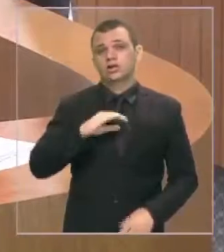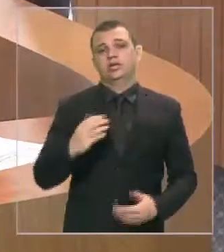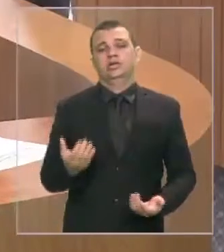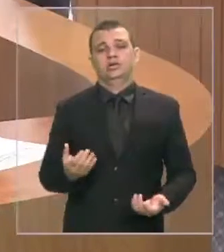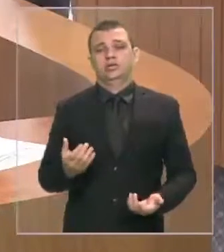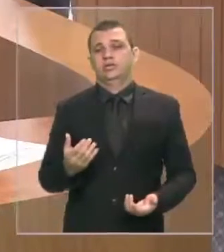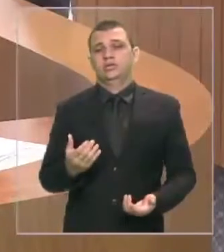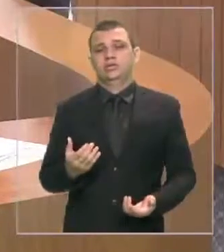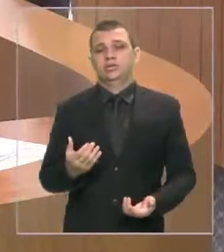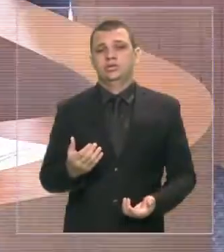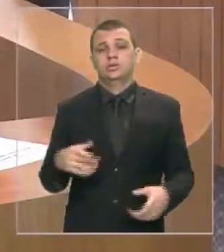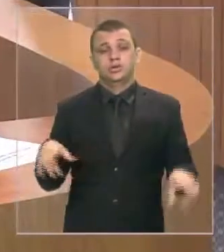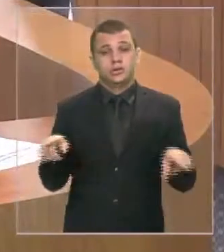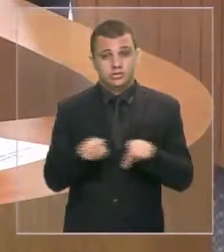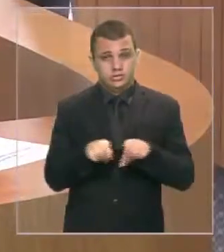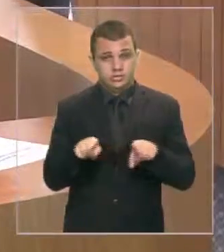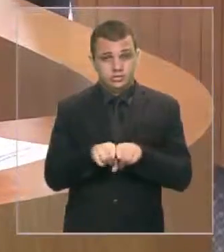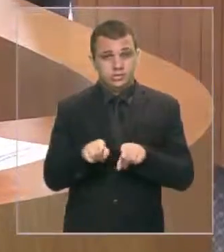próprio